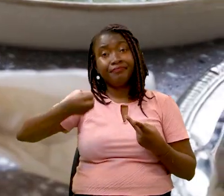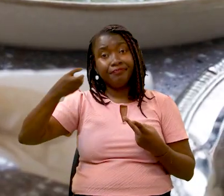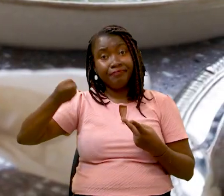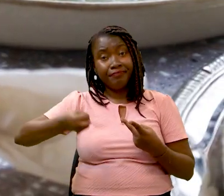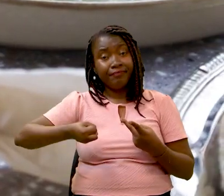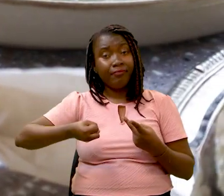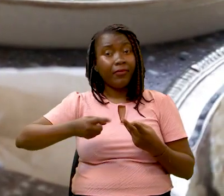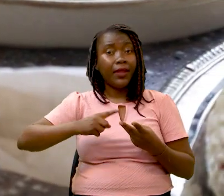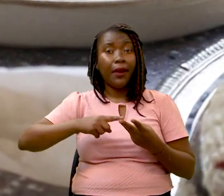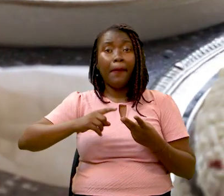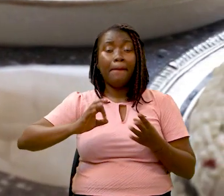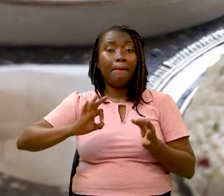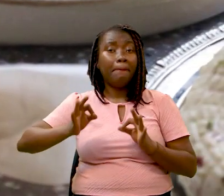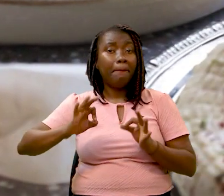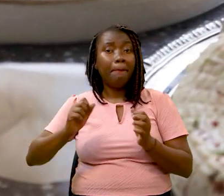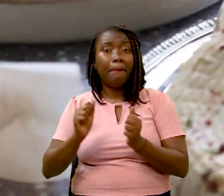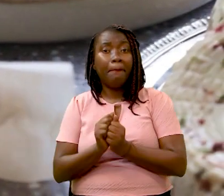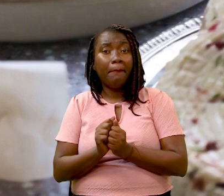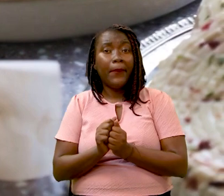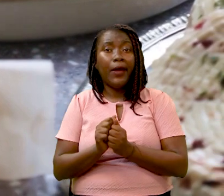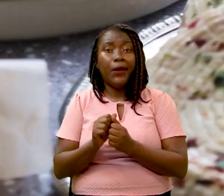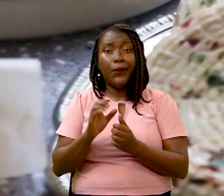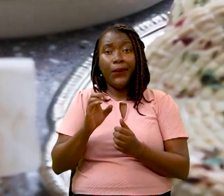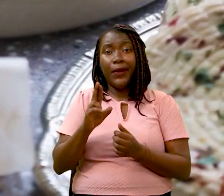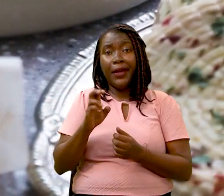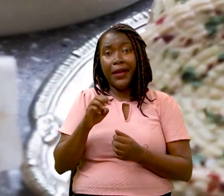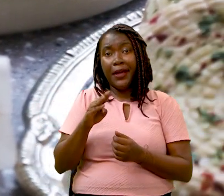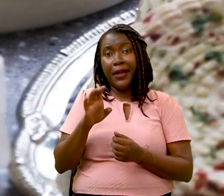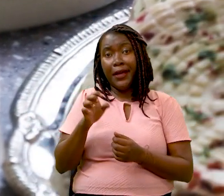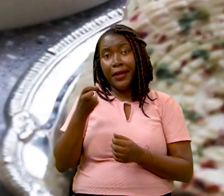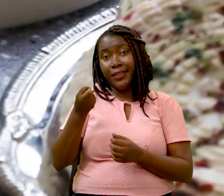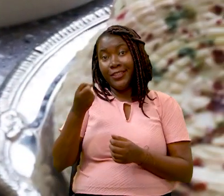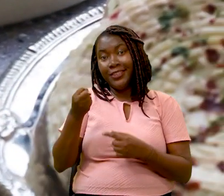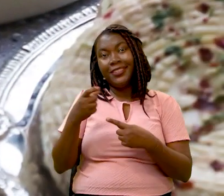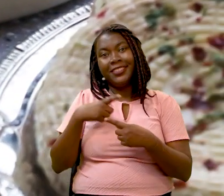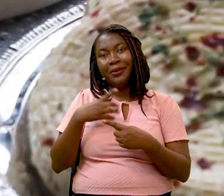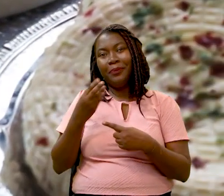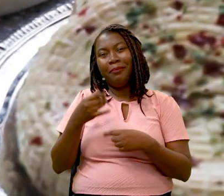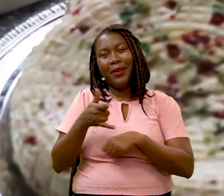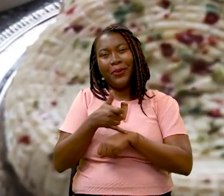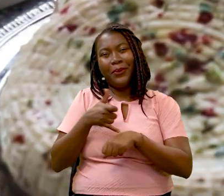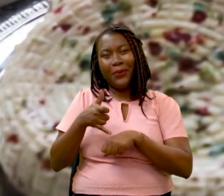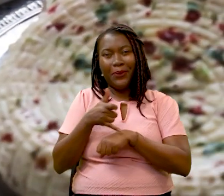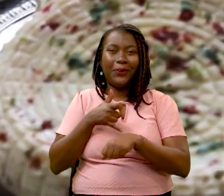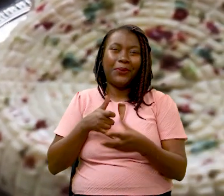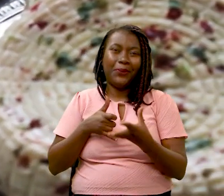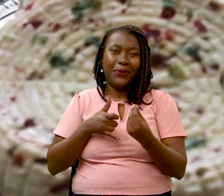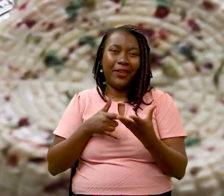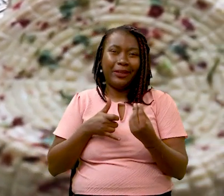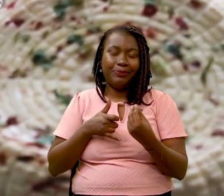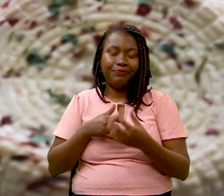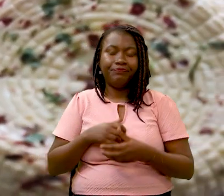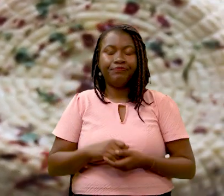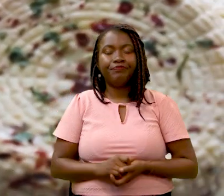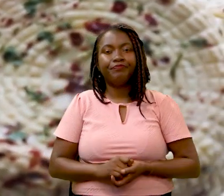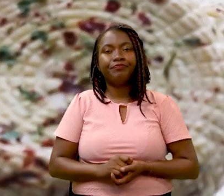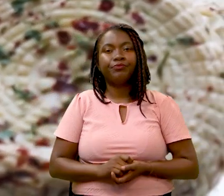leites e preparações com creme de leite, porque o creme de leite ele tem bastante gordura também.